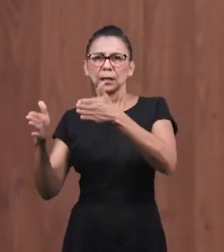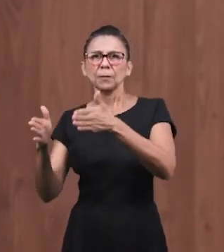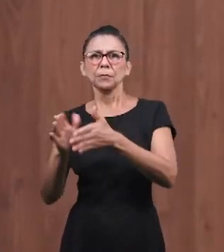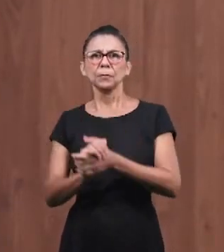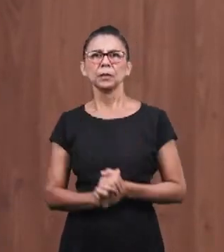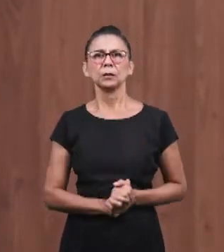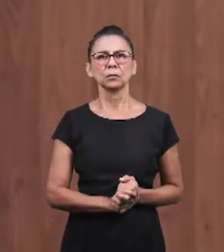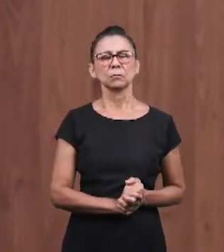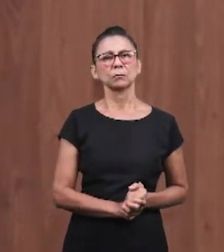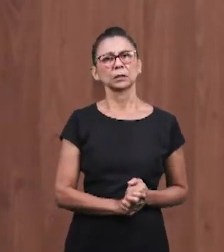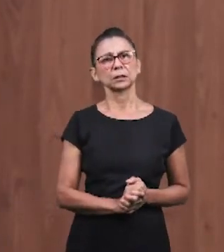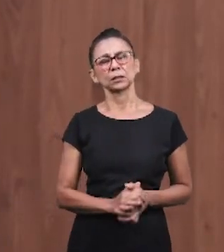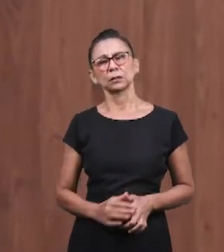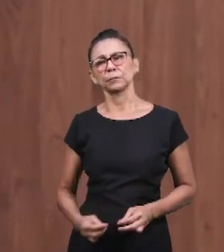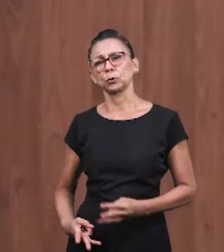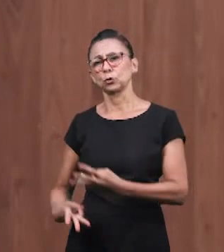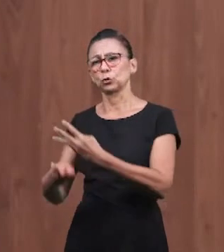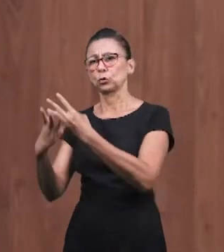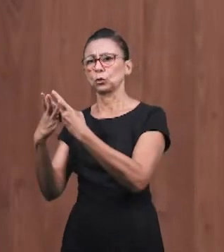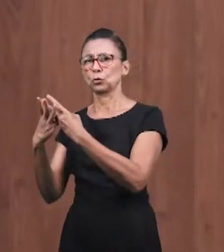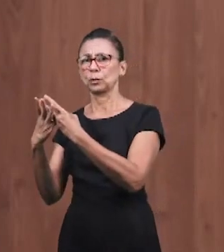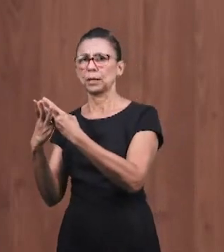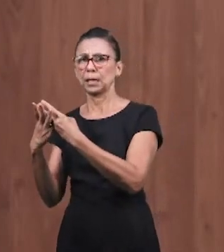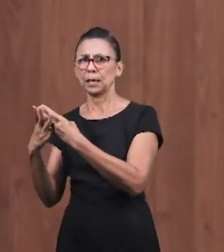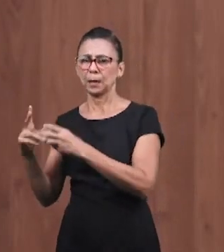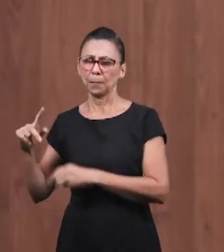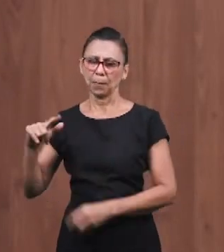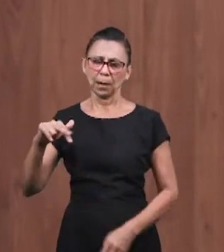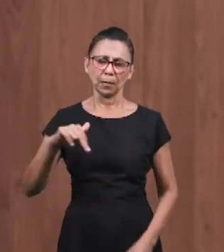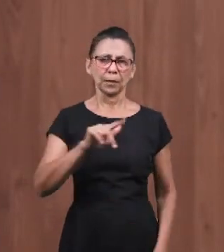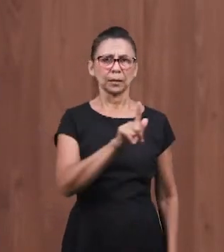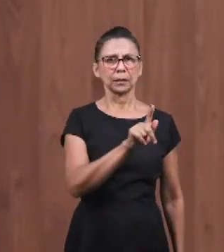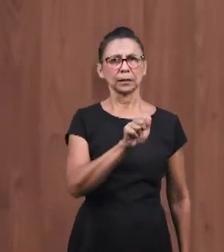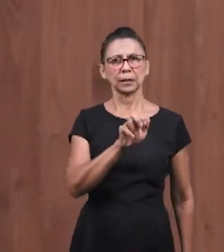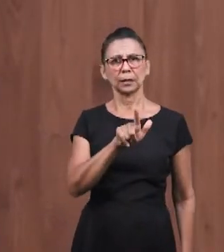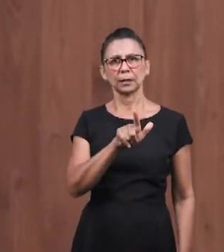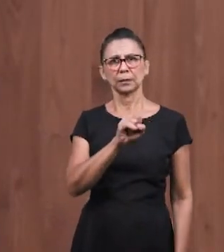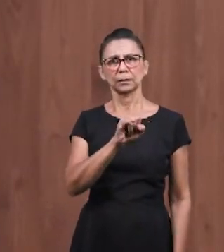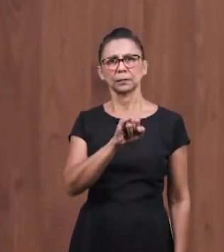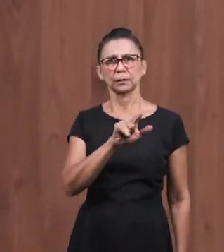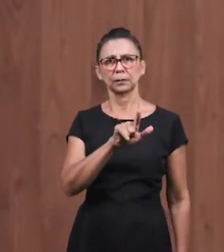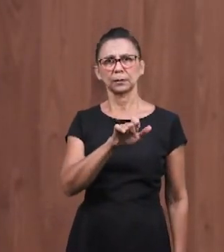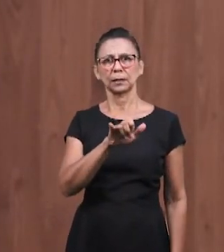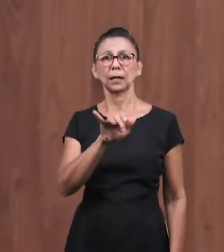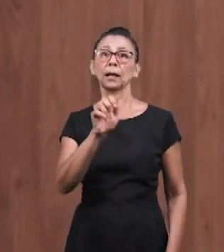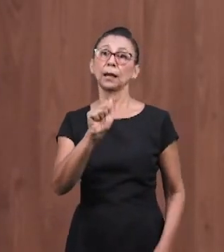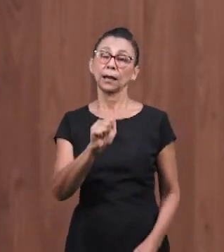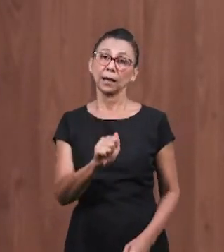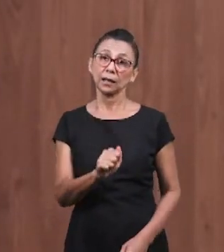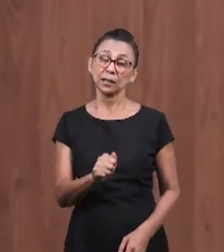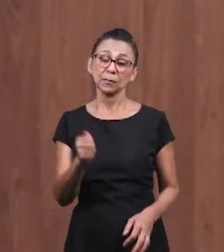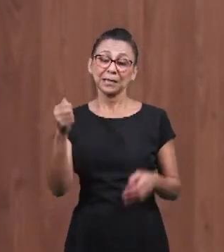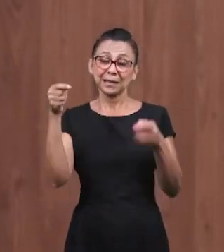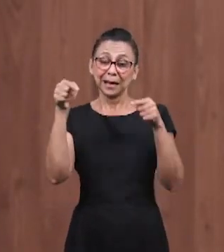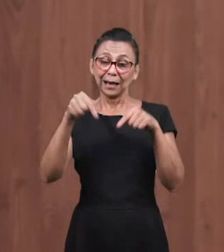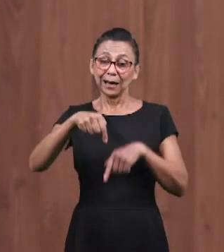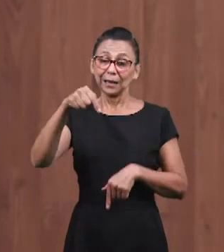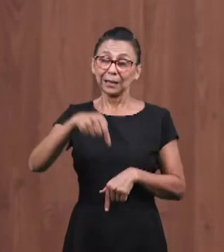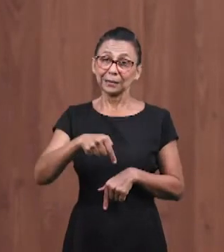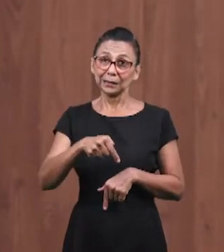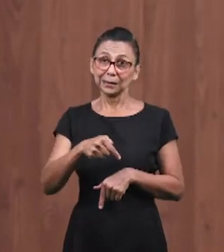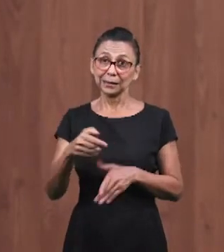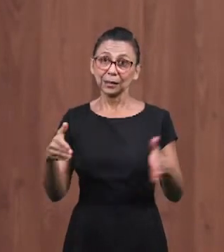Galileia. E o pior deles, a irmã afirmou, né, e realmente era mesmo, era o caminho através de Samaria. Por que